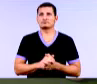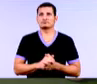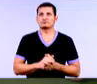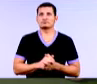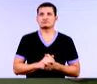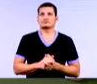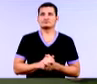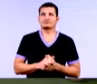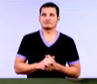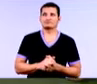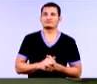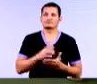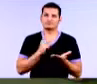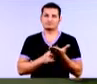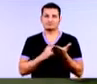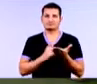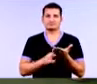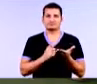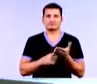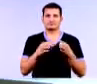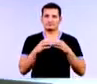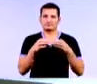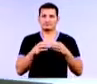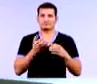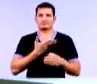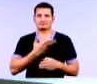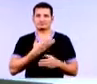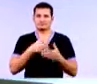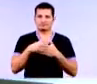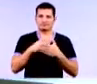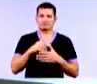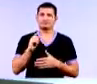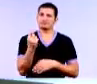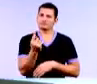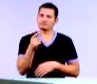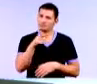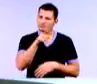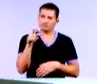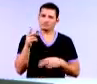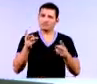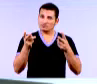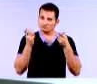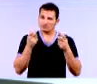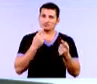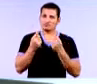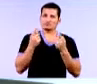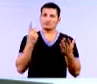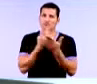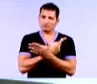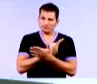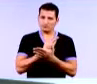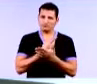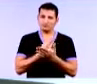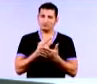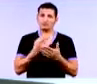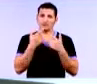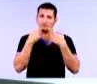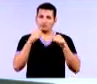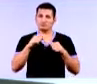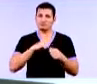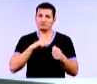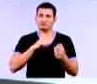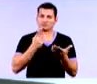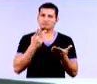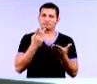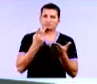vamos marcar lá, bater uma bolinha aí no final de semana. Pois então, gente, percebendo que ó, o diálogo aconteceu. Por mais que a linguagem esteja incorreta, por